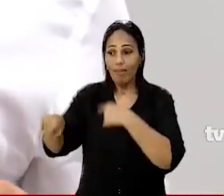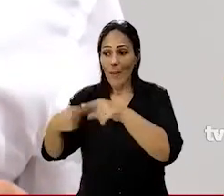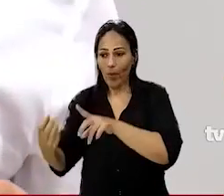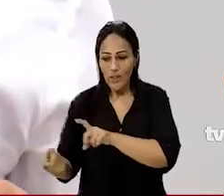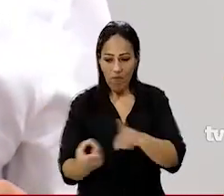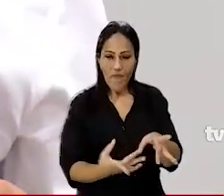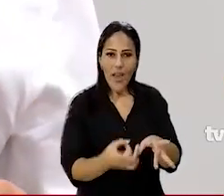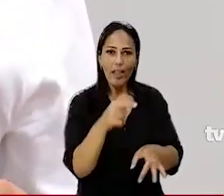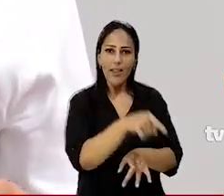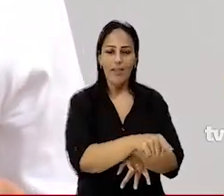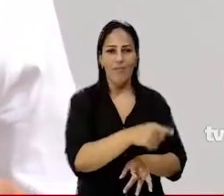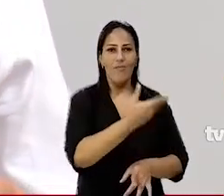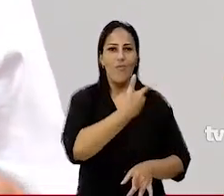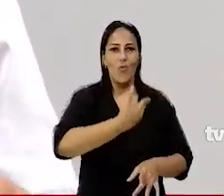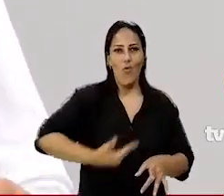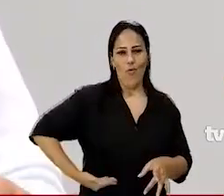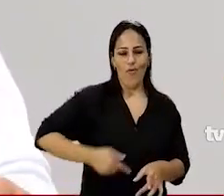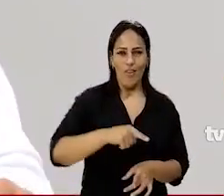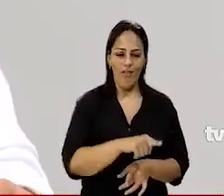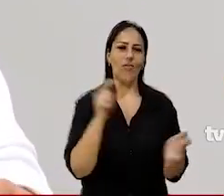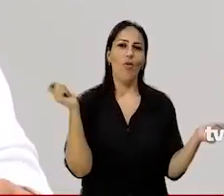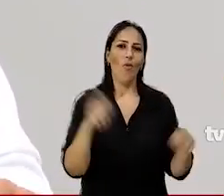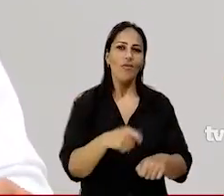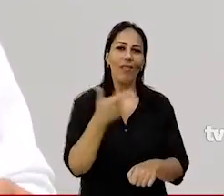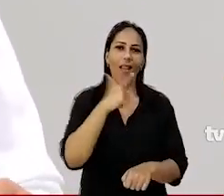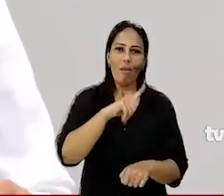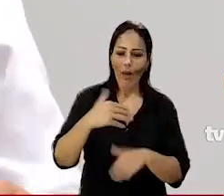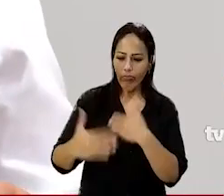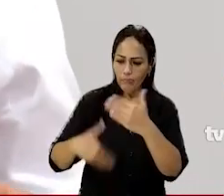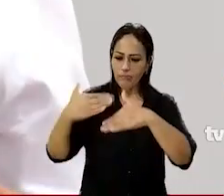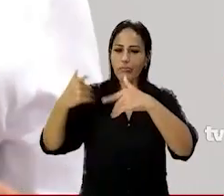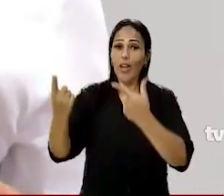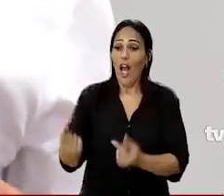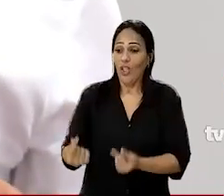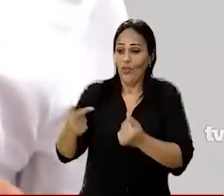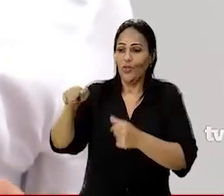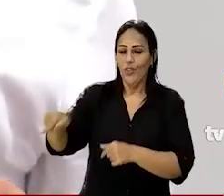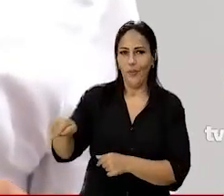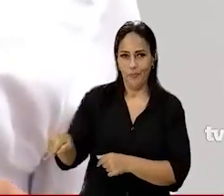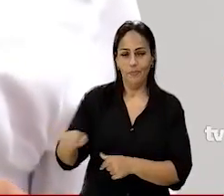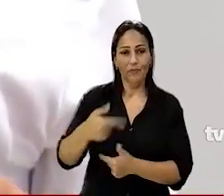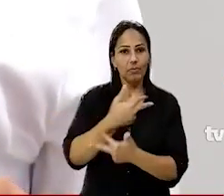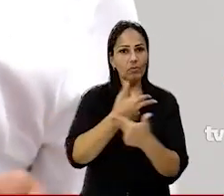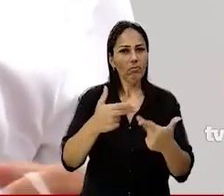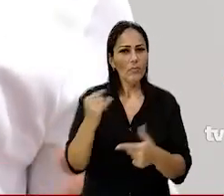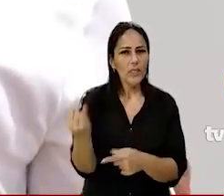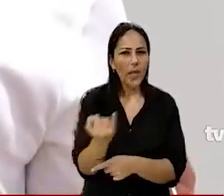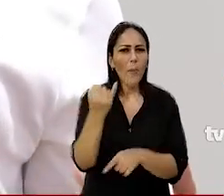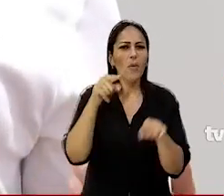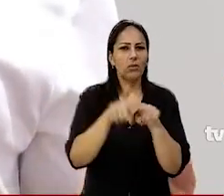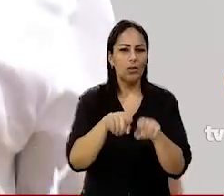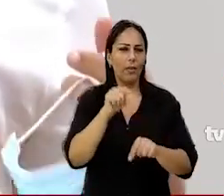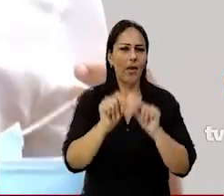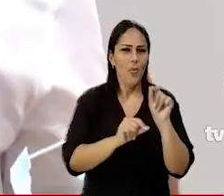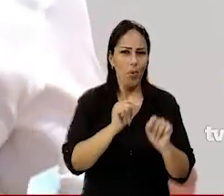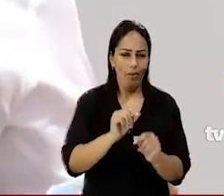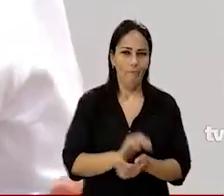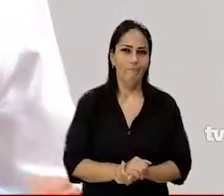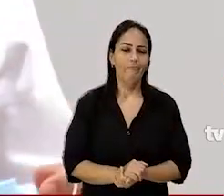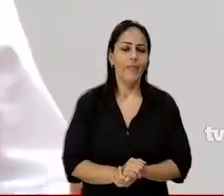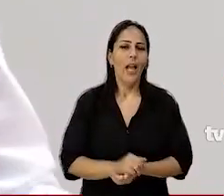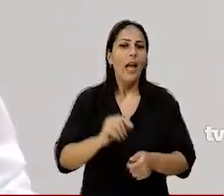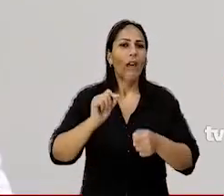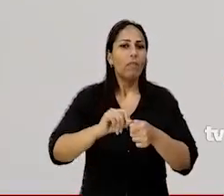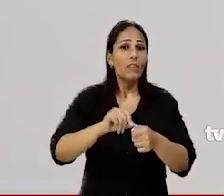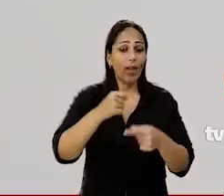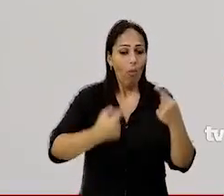esse agricultor, vai poder gerar renda no próprio local. Outra coisa muito importante é em relação a fazer